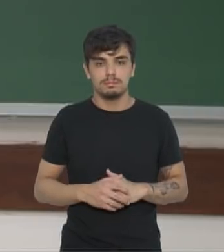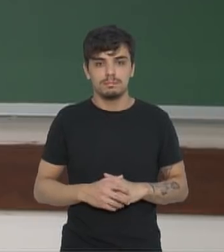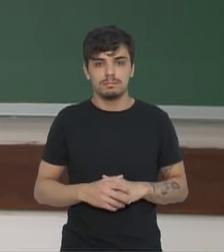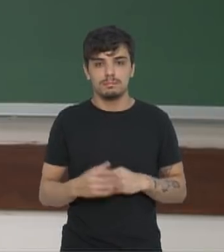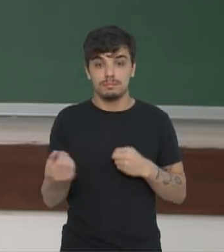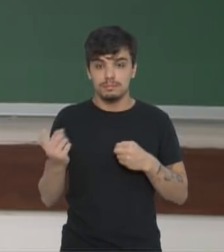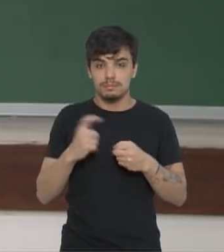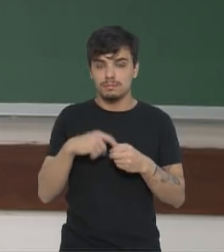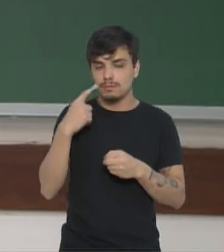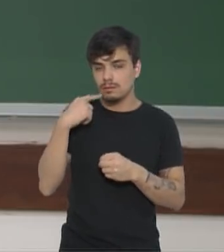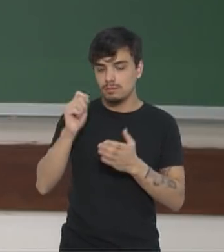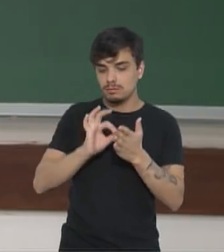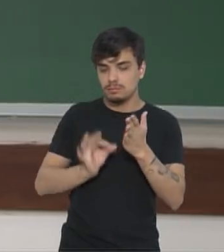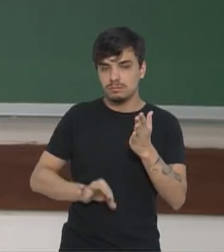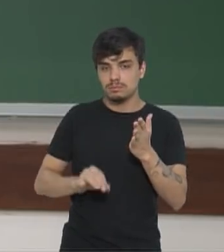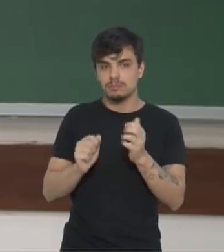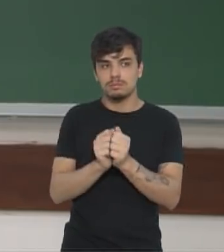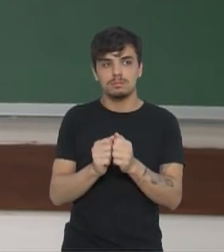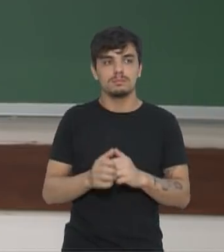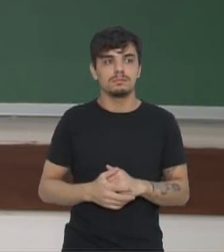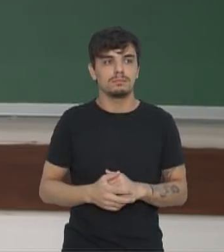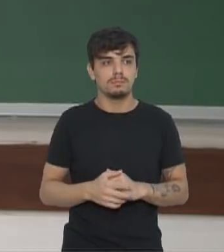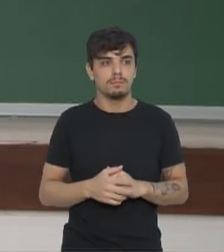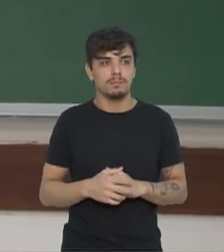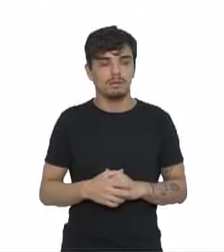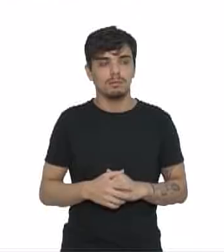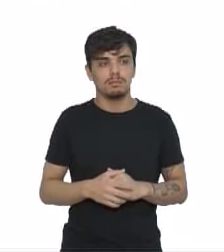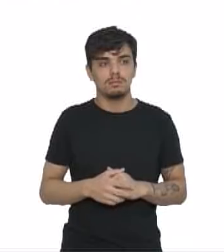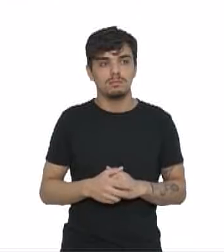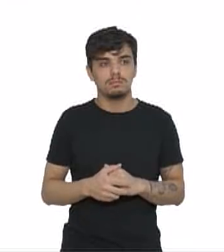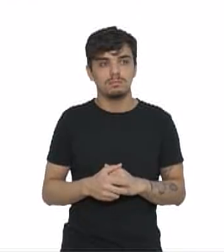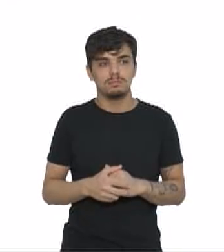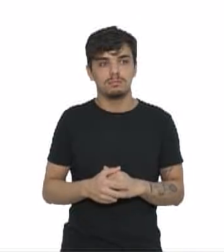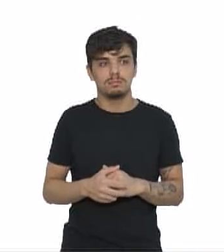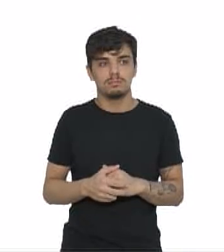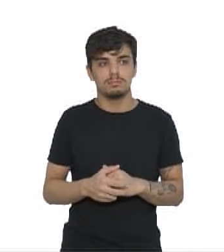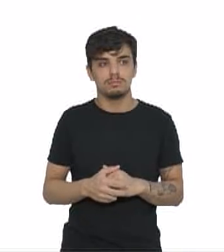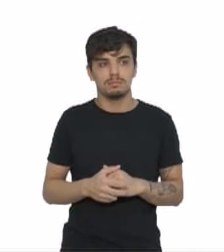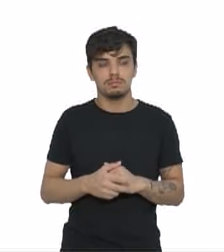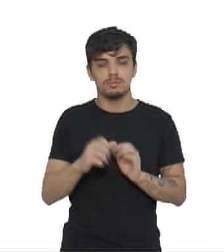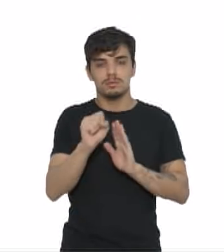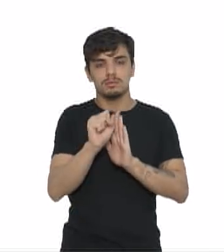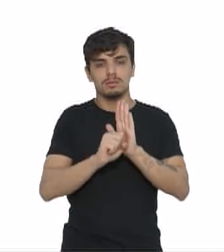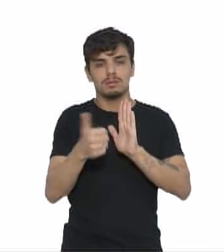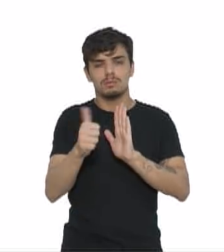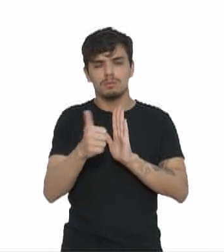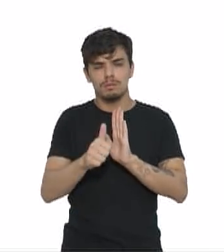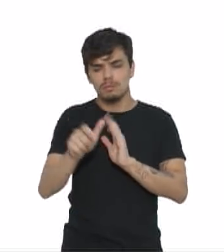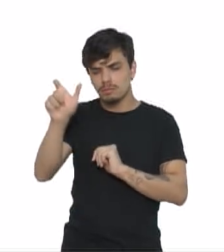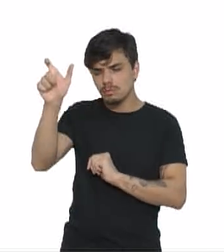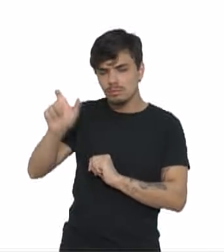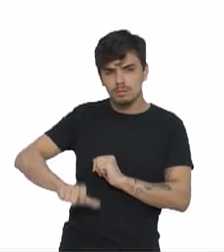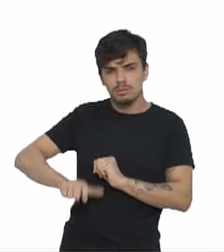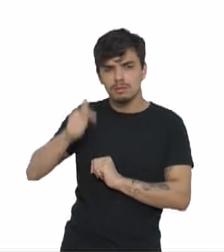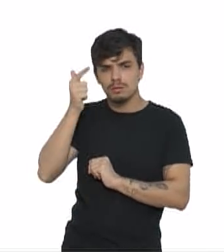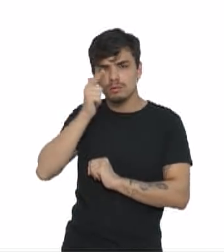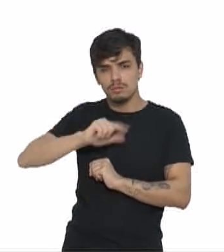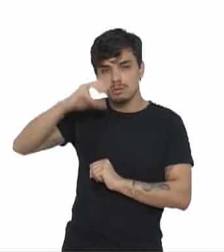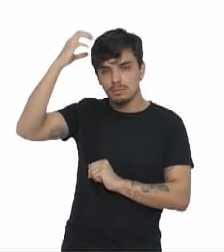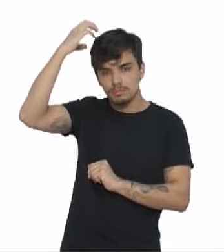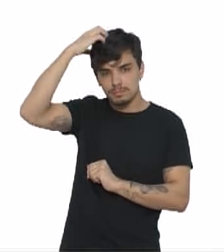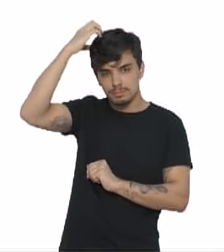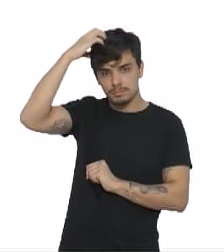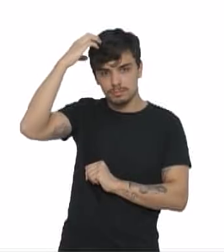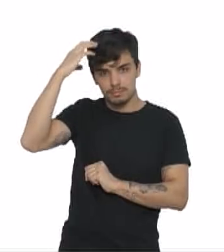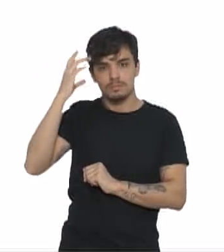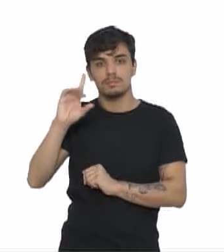Voltei. Vamos corrigir juntos. No século XI, o nobre Henrique de Borgonha ganhou do rei de